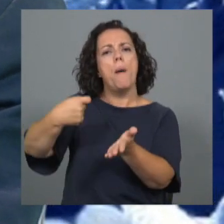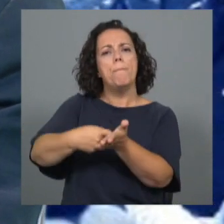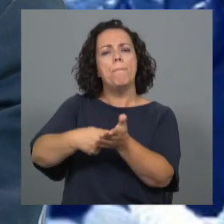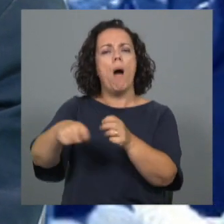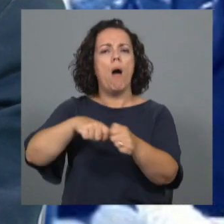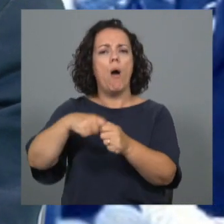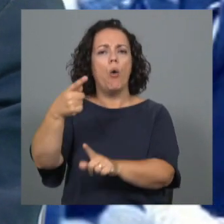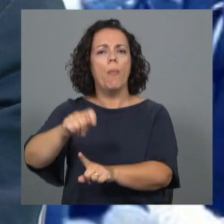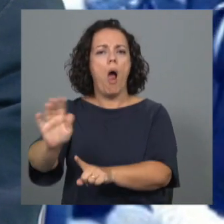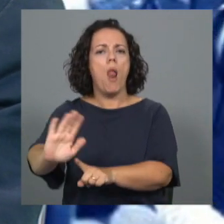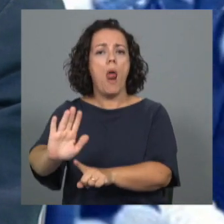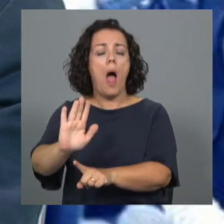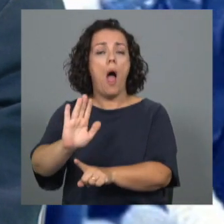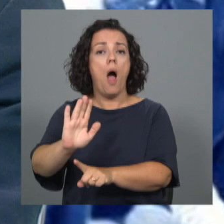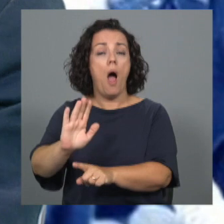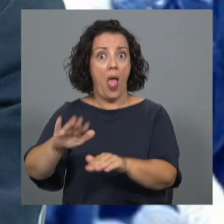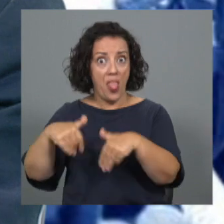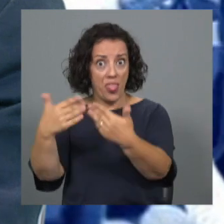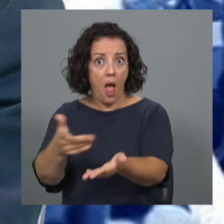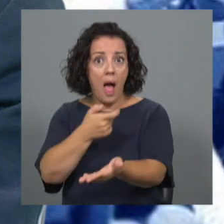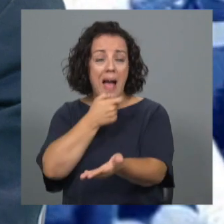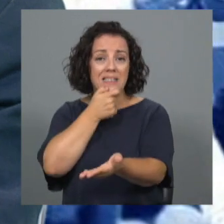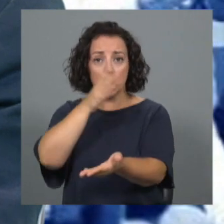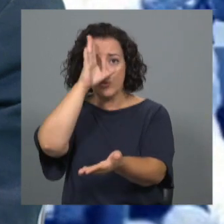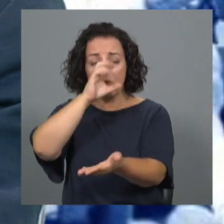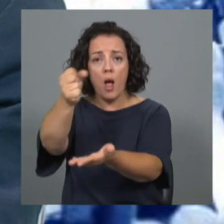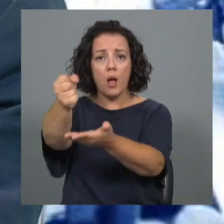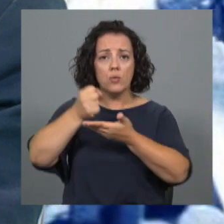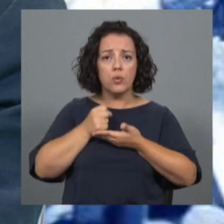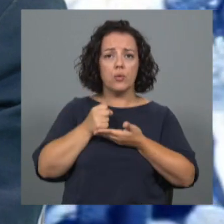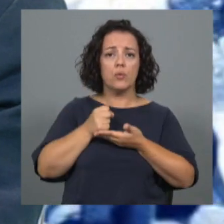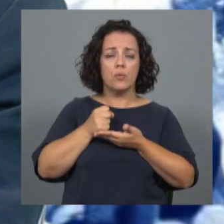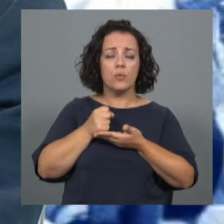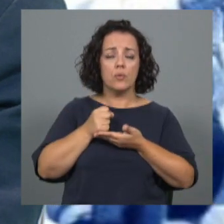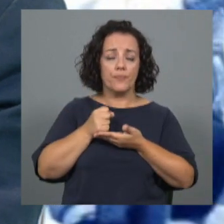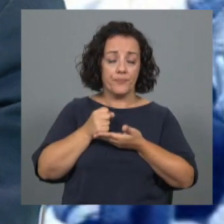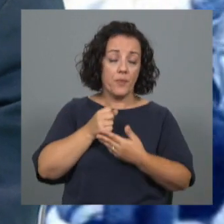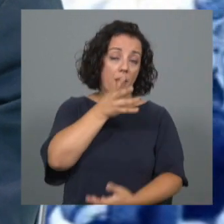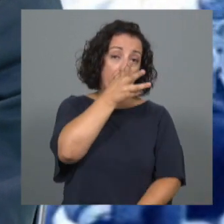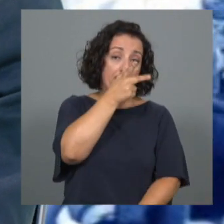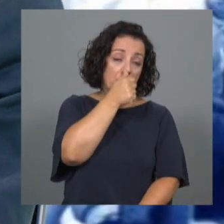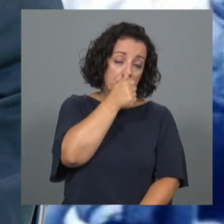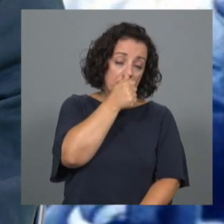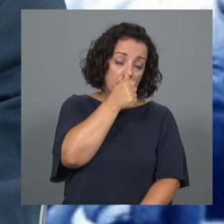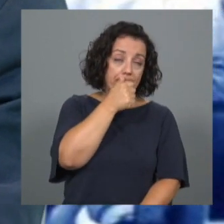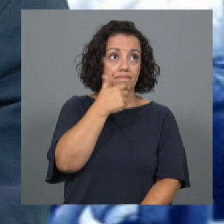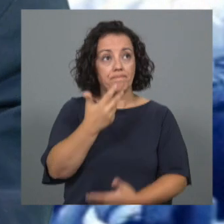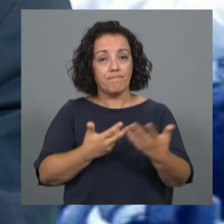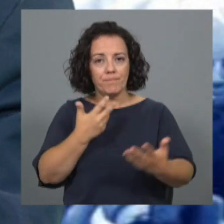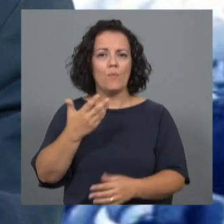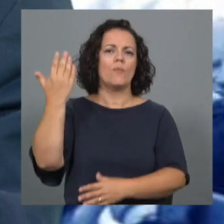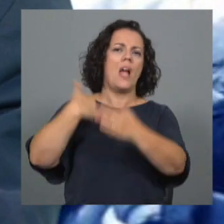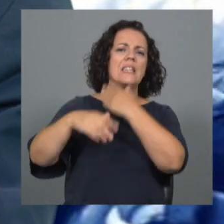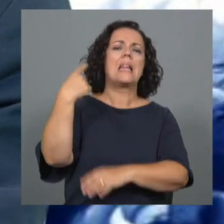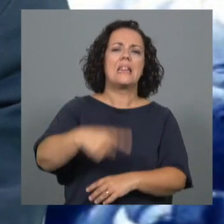se houver um financiamento público. E, infelizmente, ou melhor, havia escolas com contrato